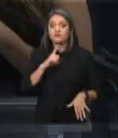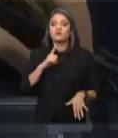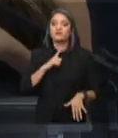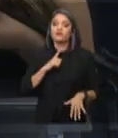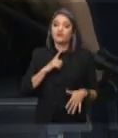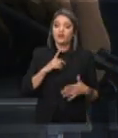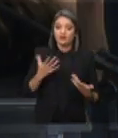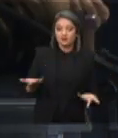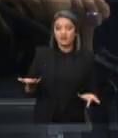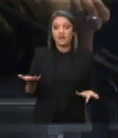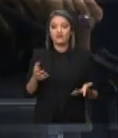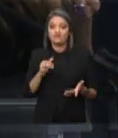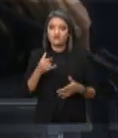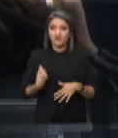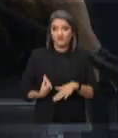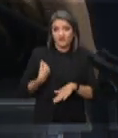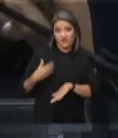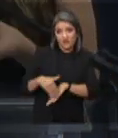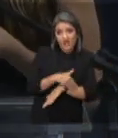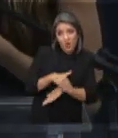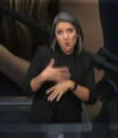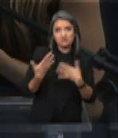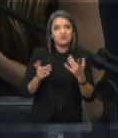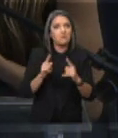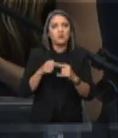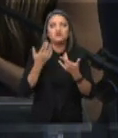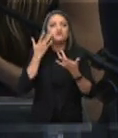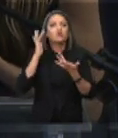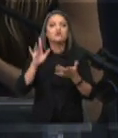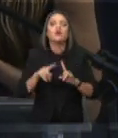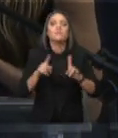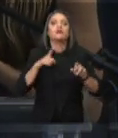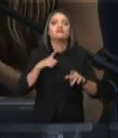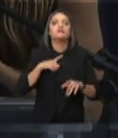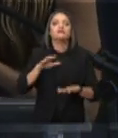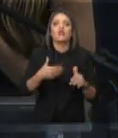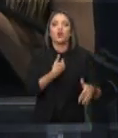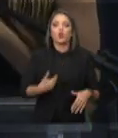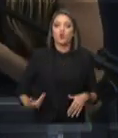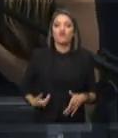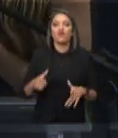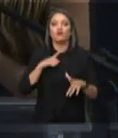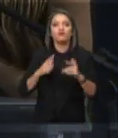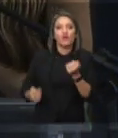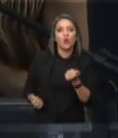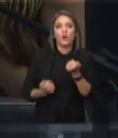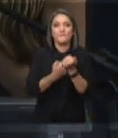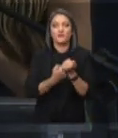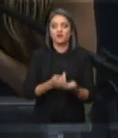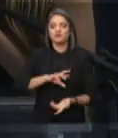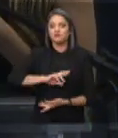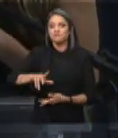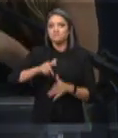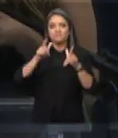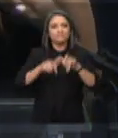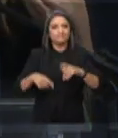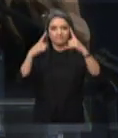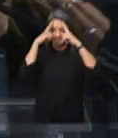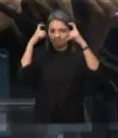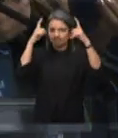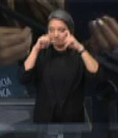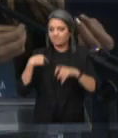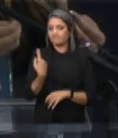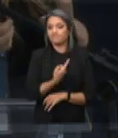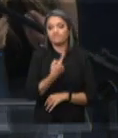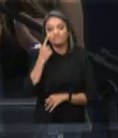estão por algum motivo Vivendo em situação de rua possam encontrar no poder público Amparo e não o cenários de violências que nós